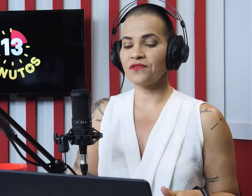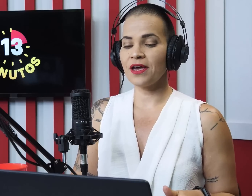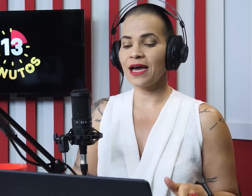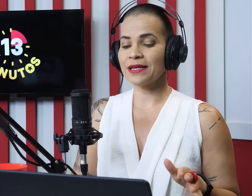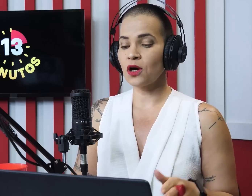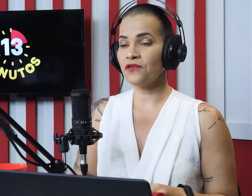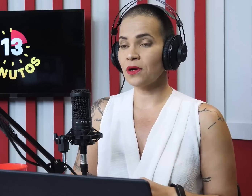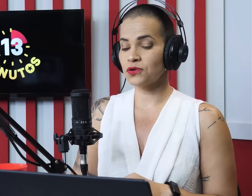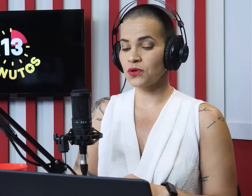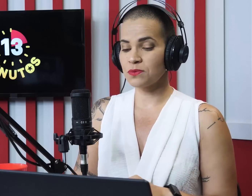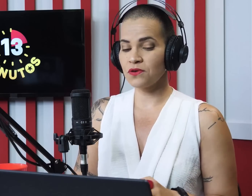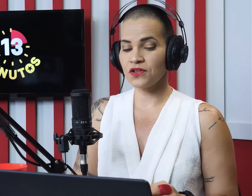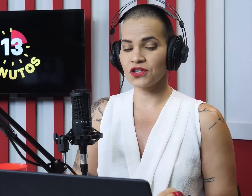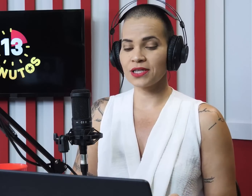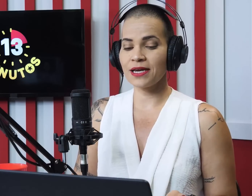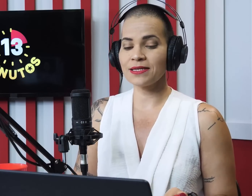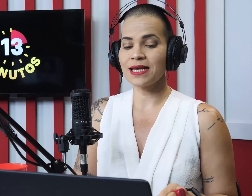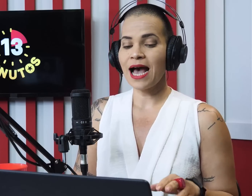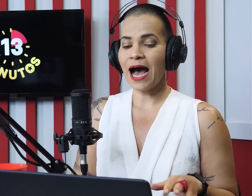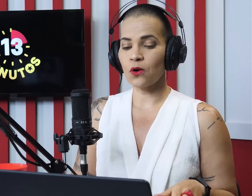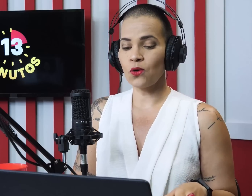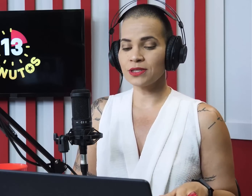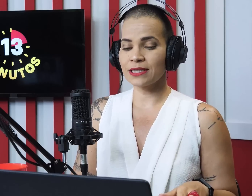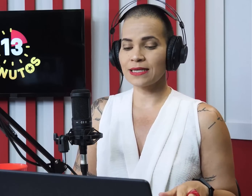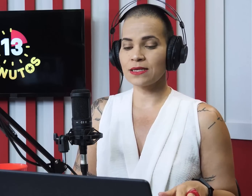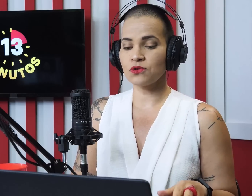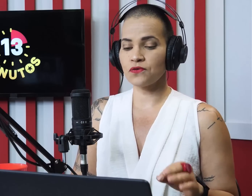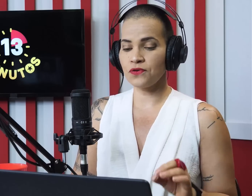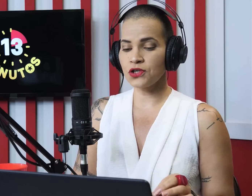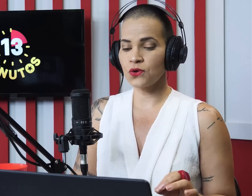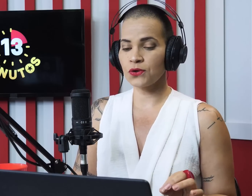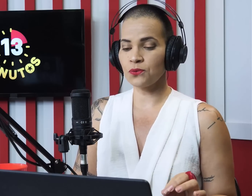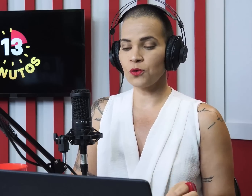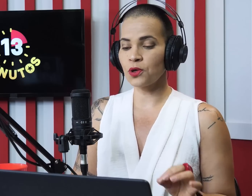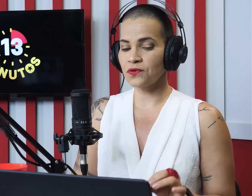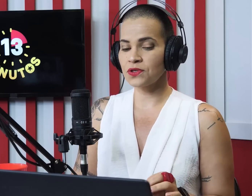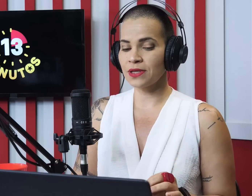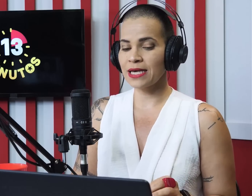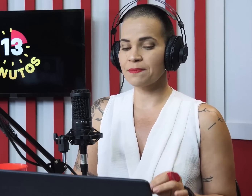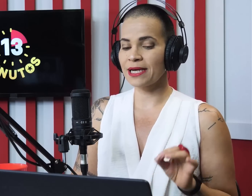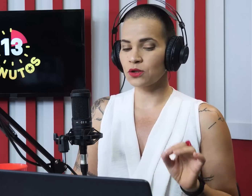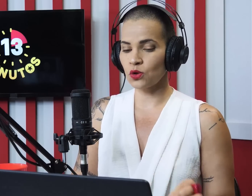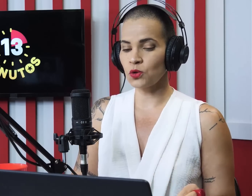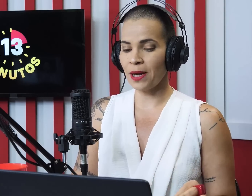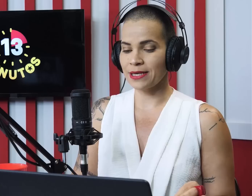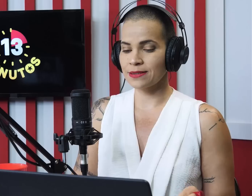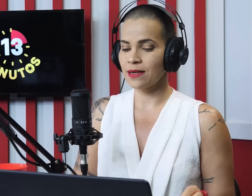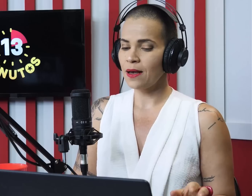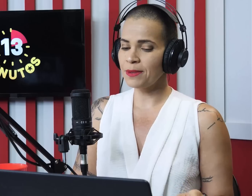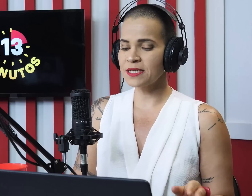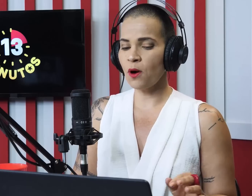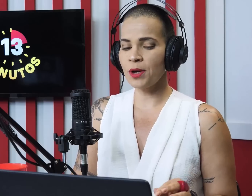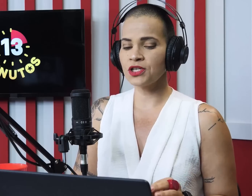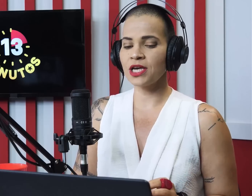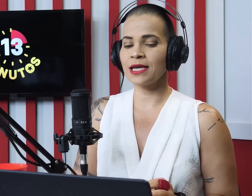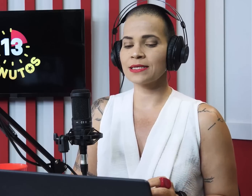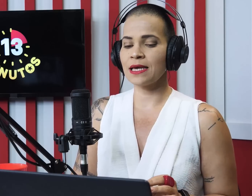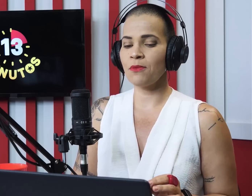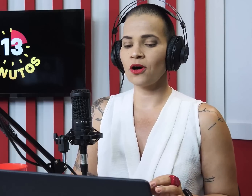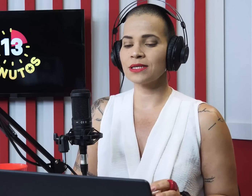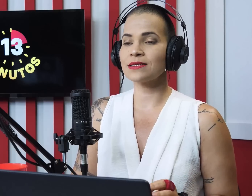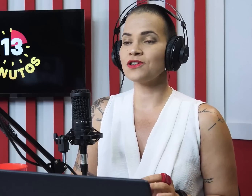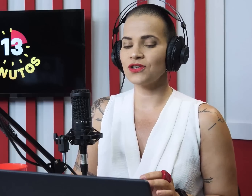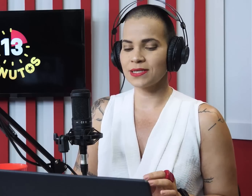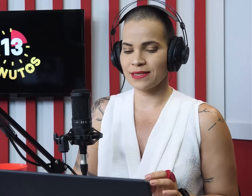formato prevê, até o final de 2023, a contratação de 28 mil profissionais para todo o país, principalmente em